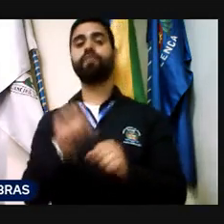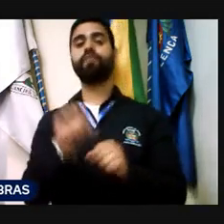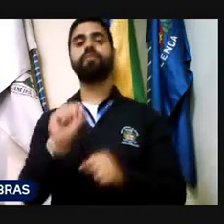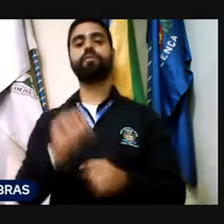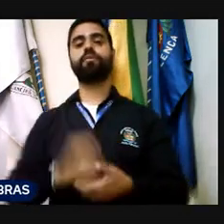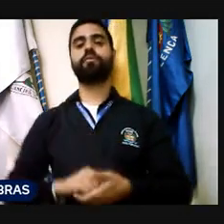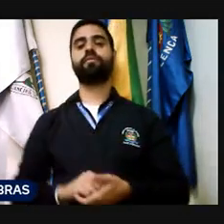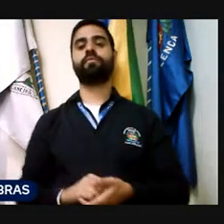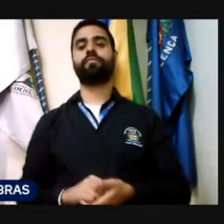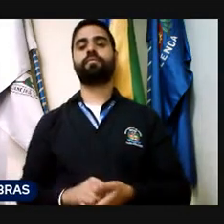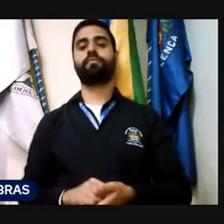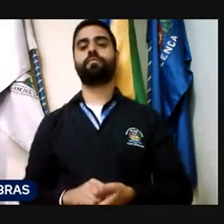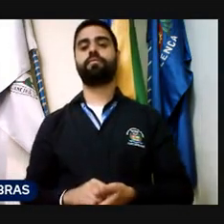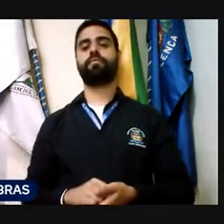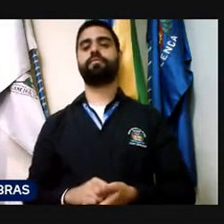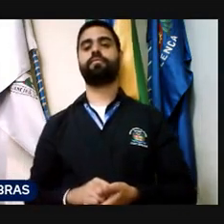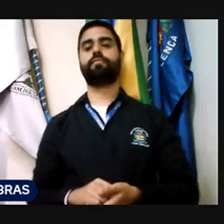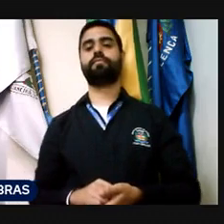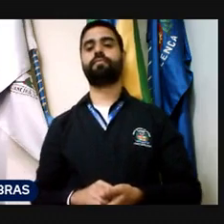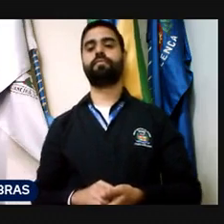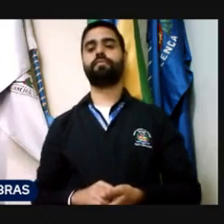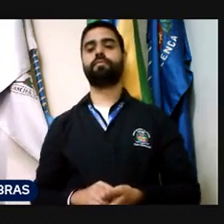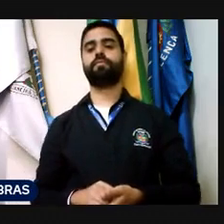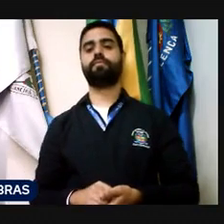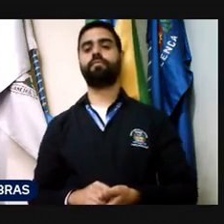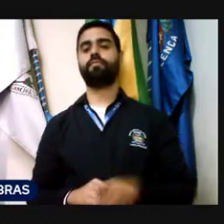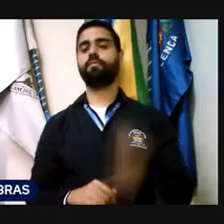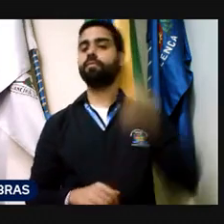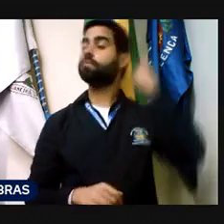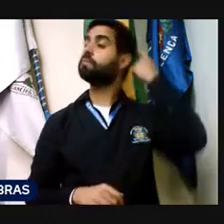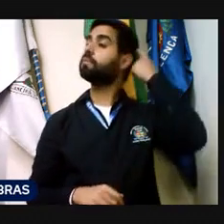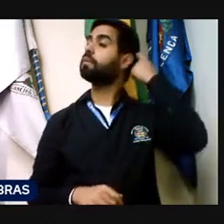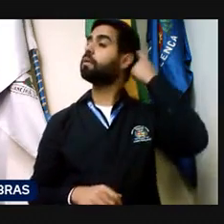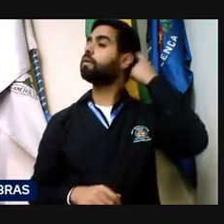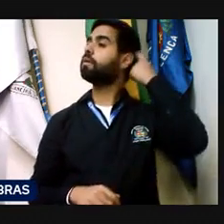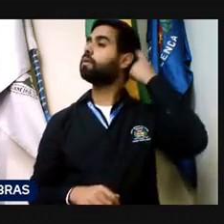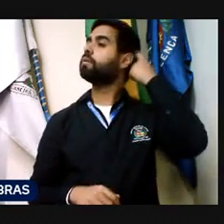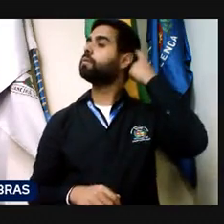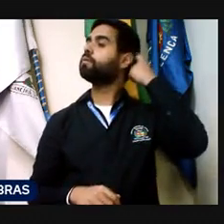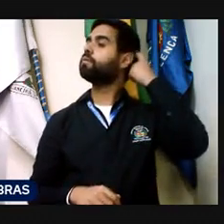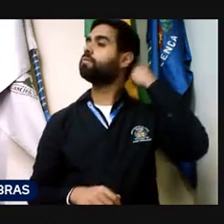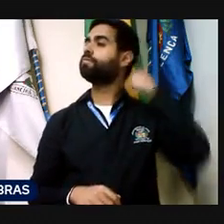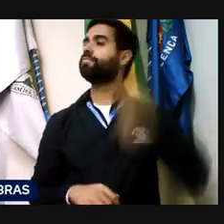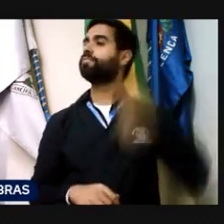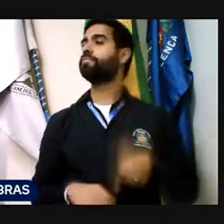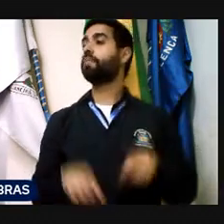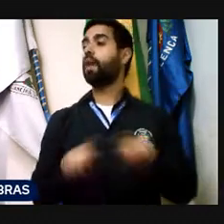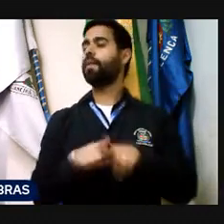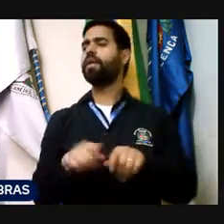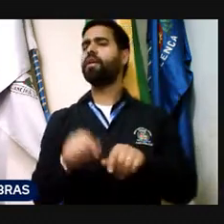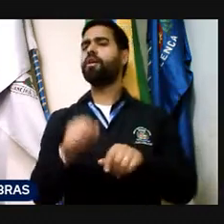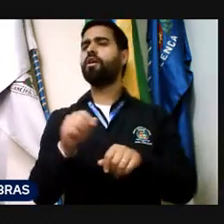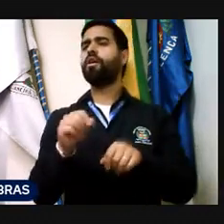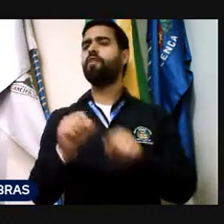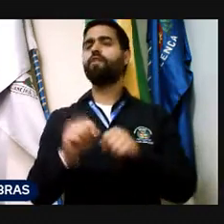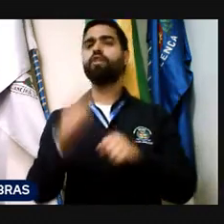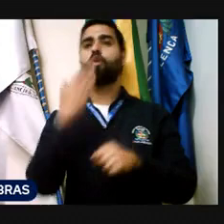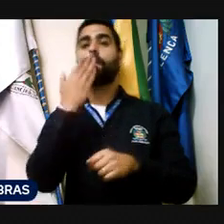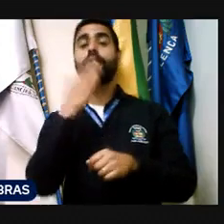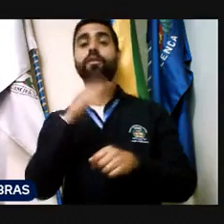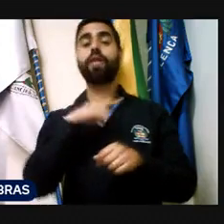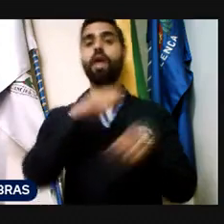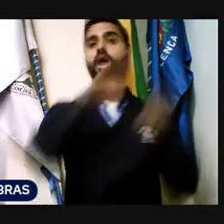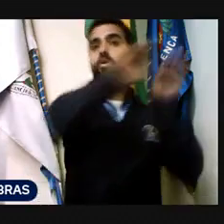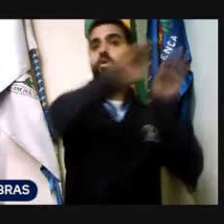inclusive, quero também parabenizar o vereador David, que entra aí com esse requerimento a respeito da